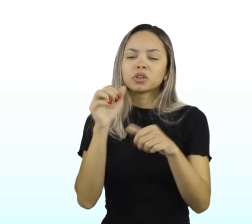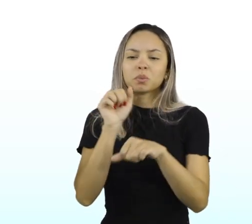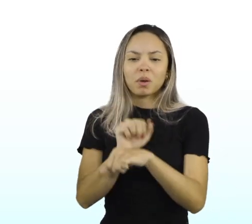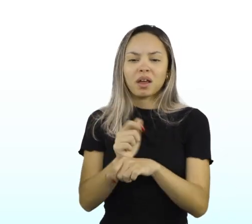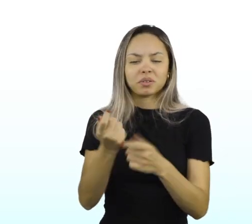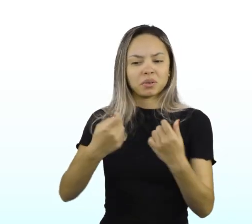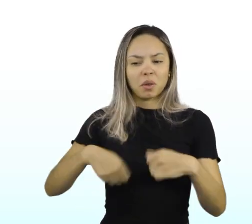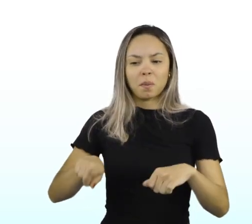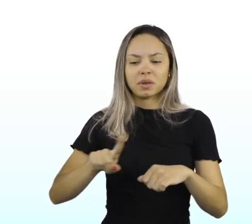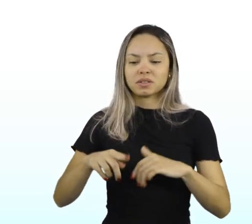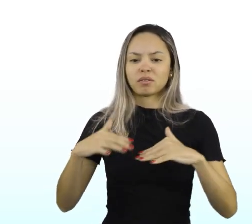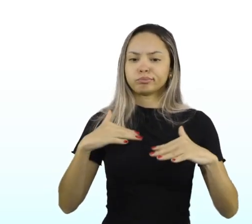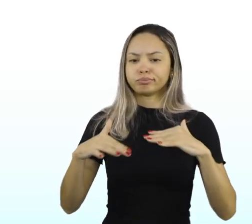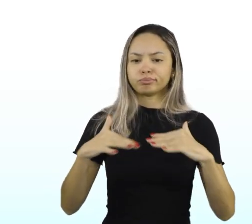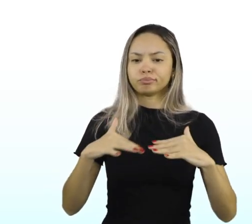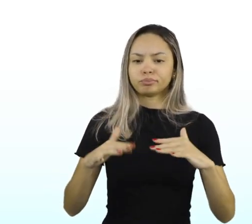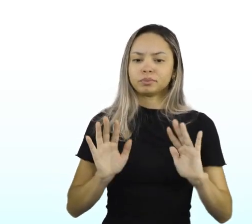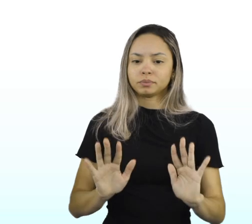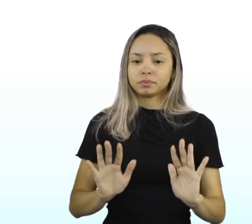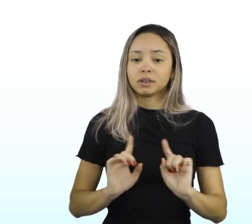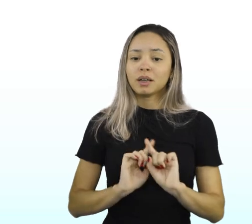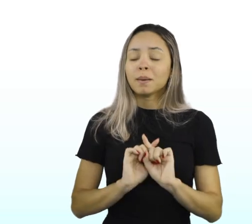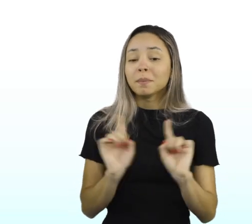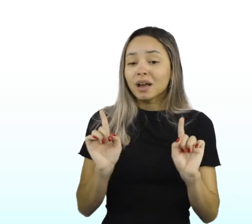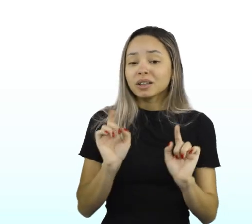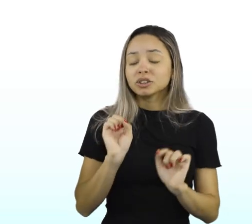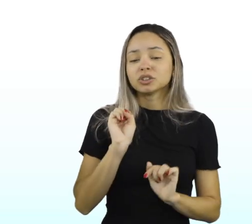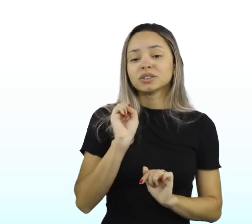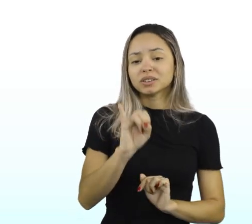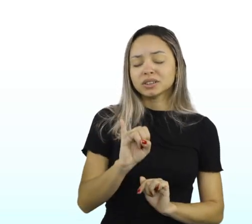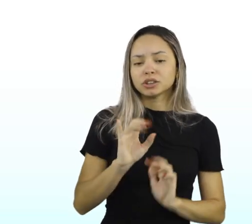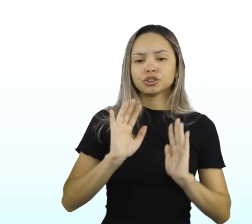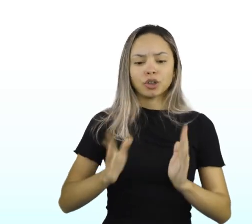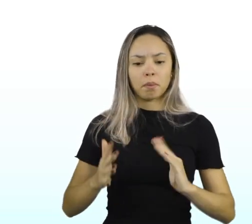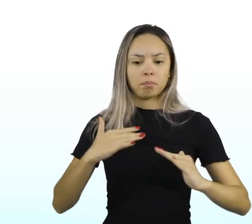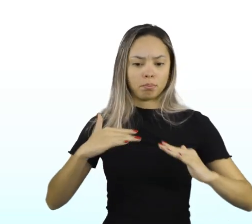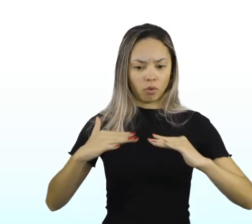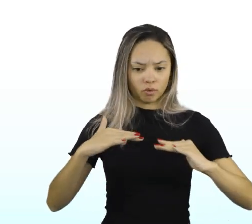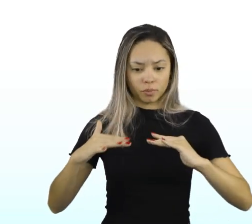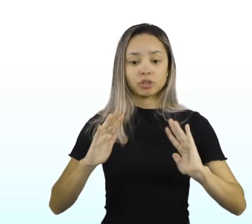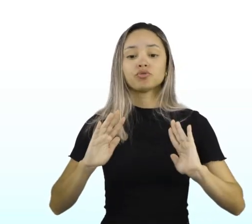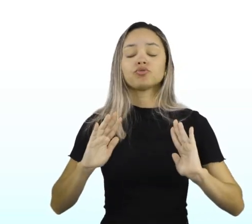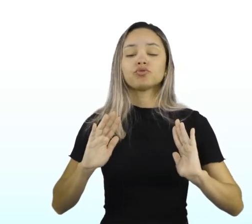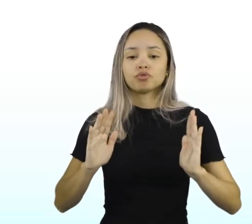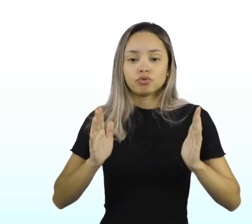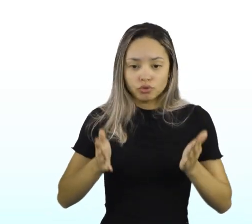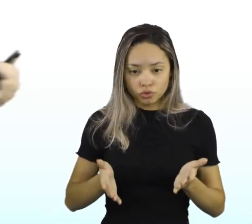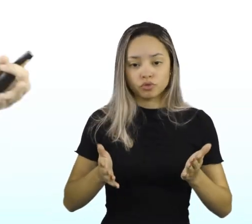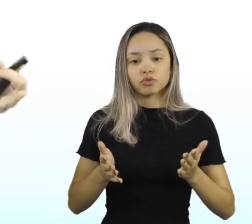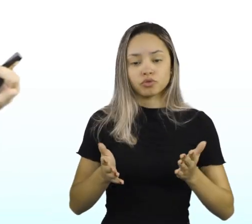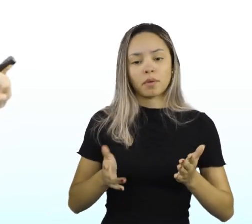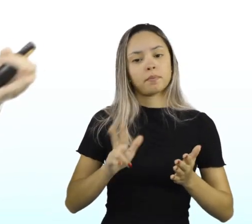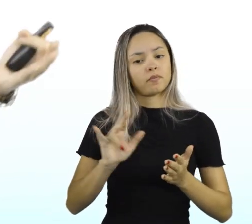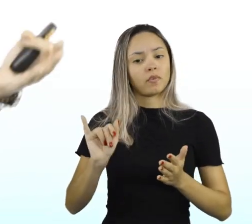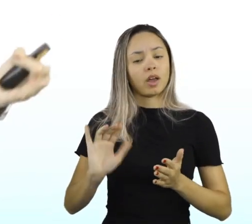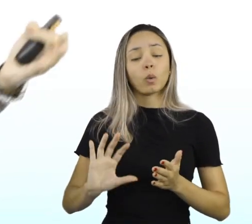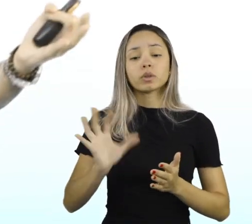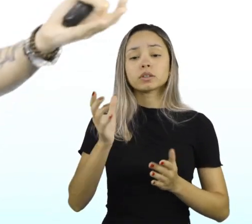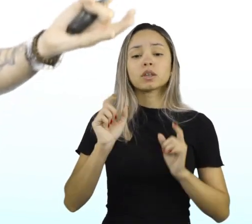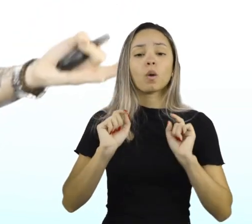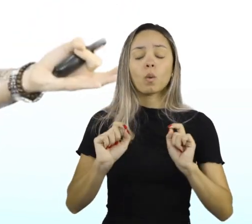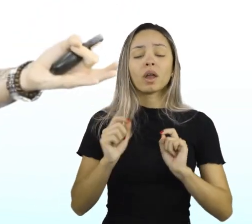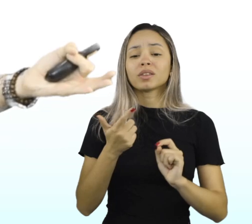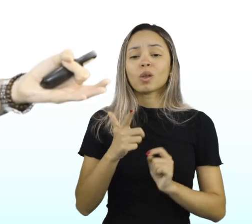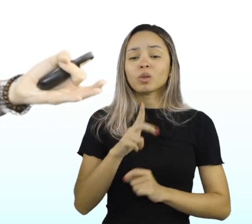logo ele permanece parado. Mas, se ele já estiver em movimento e essa resultante for zero, o que é que vai acontecer? Ele não vai